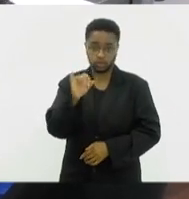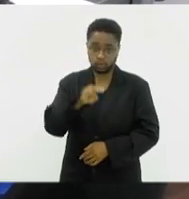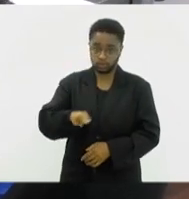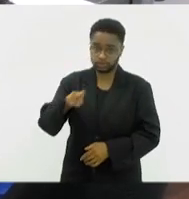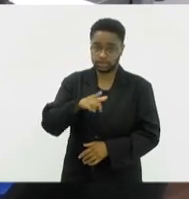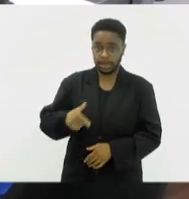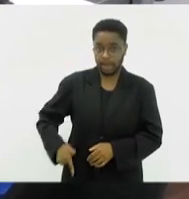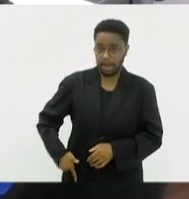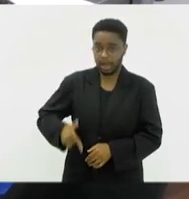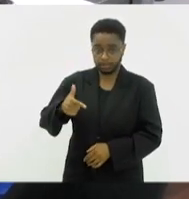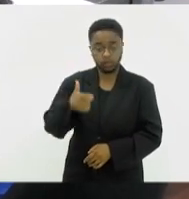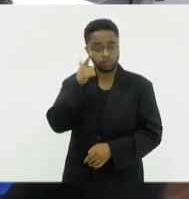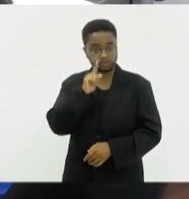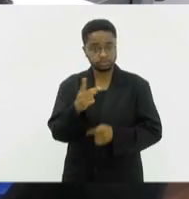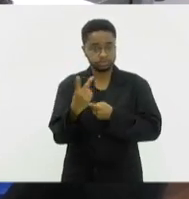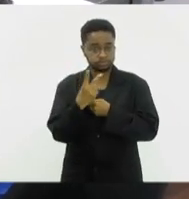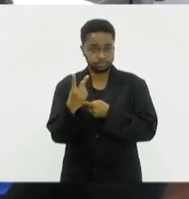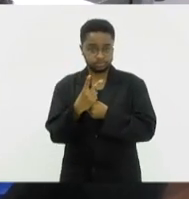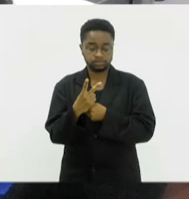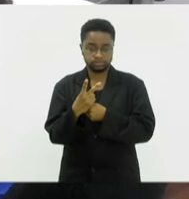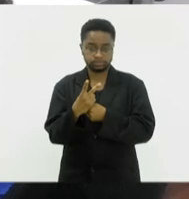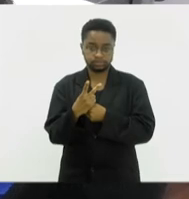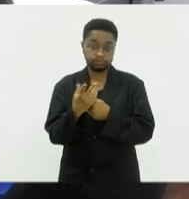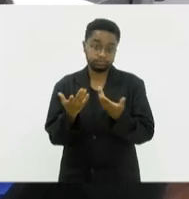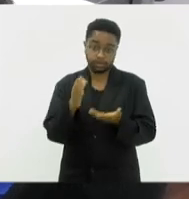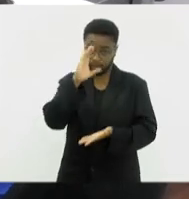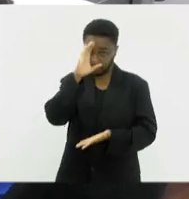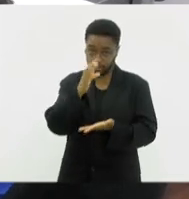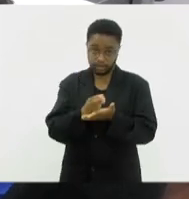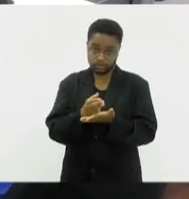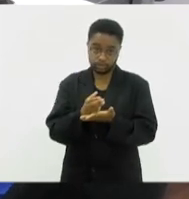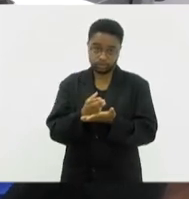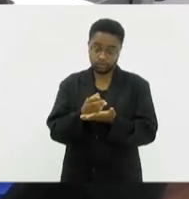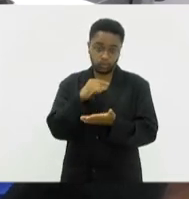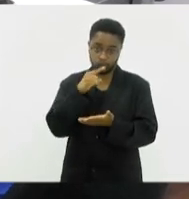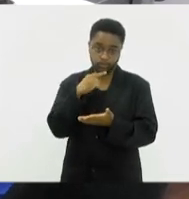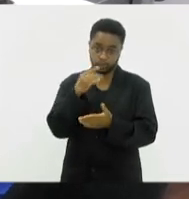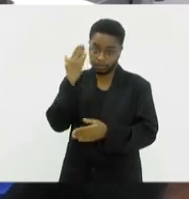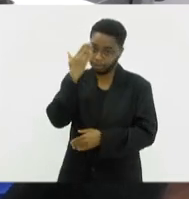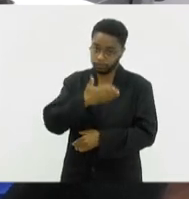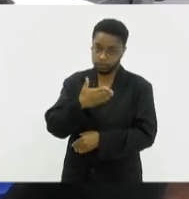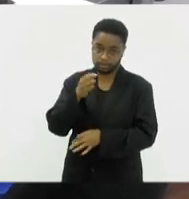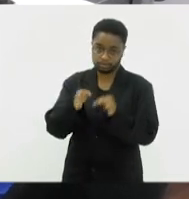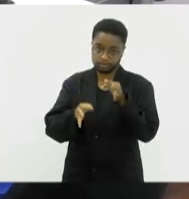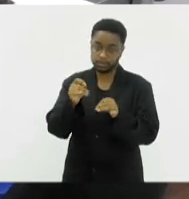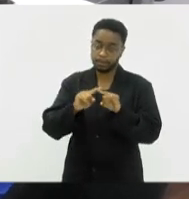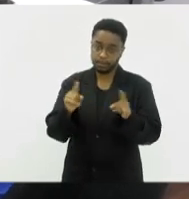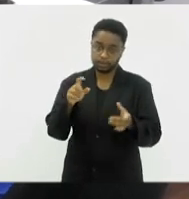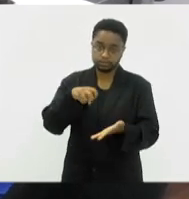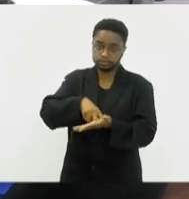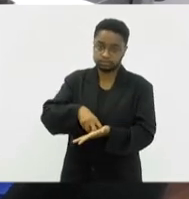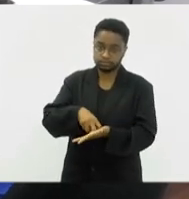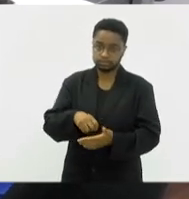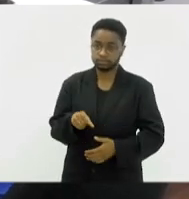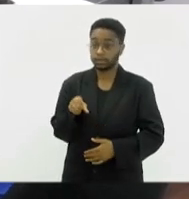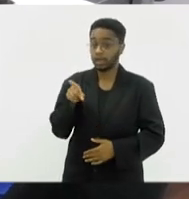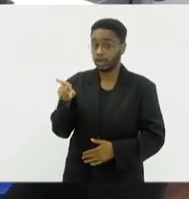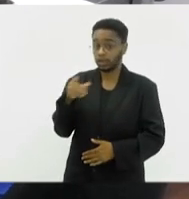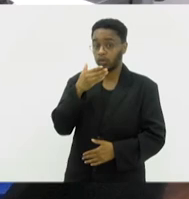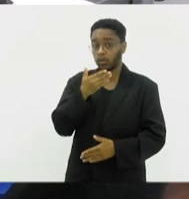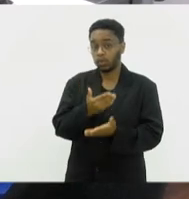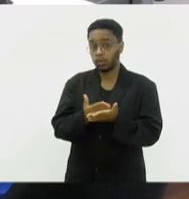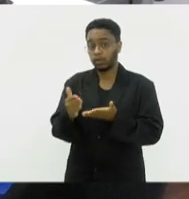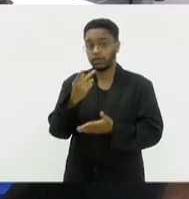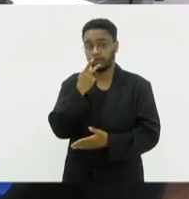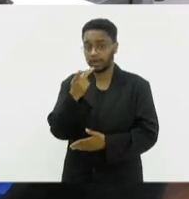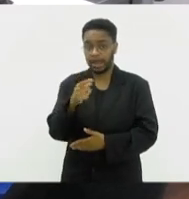porte, ele estava promovendo a sua autodefesa. A tese não prevaleceu para o judiciário e ele foi condenado. Ele iniciou a fala dele. E aqui ele não